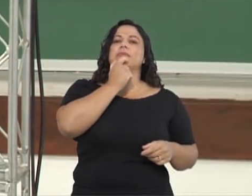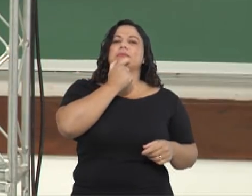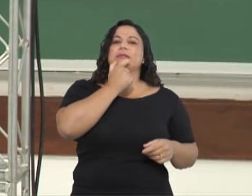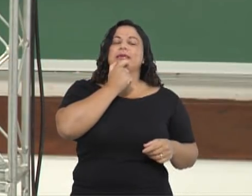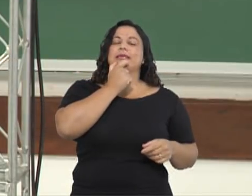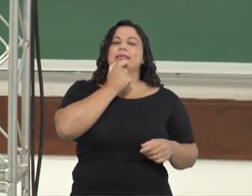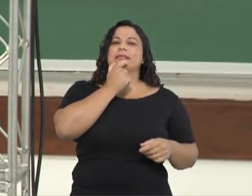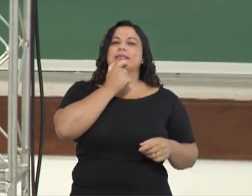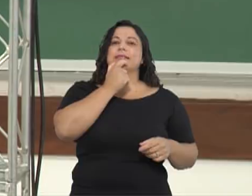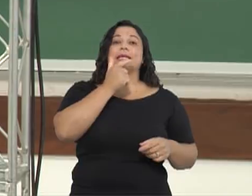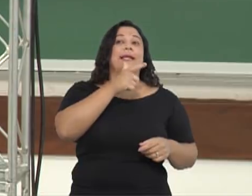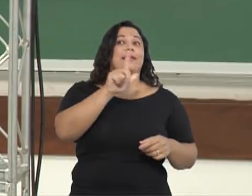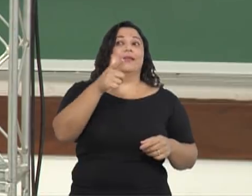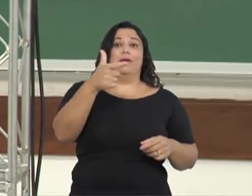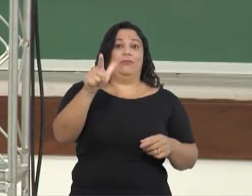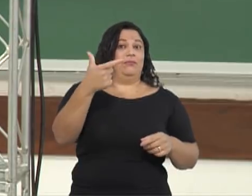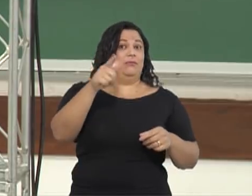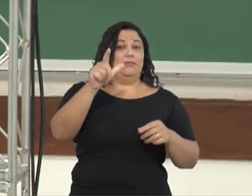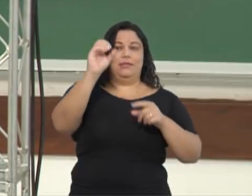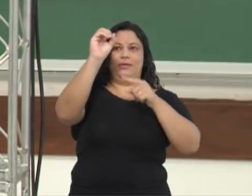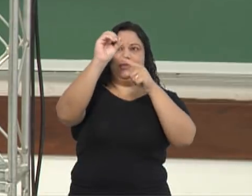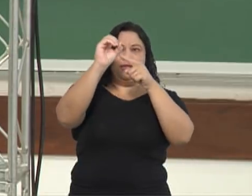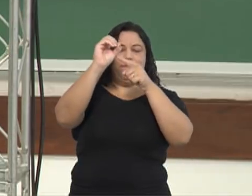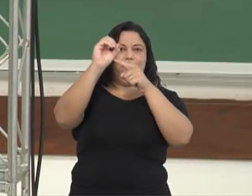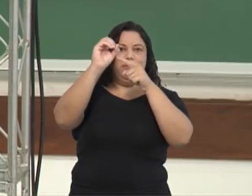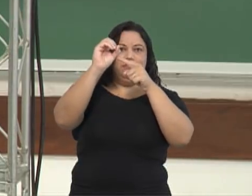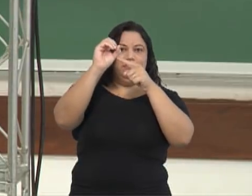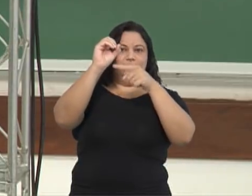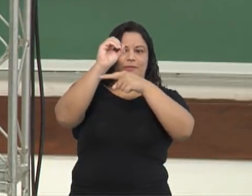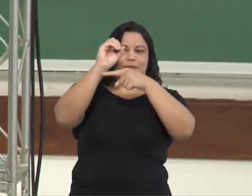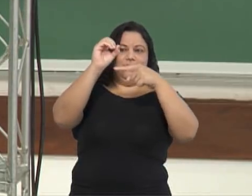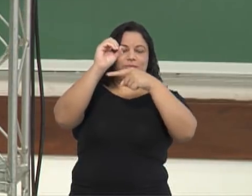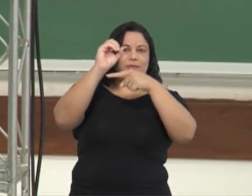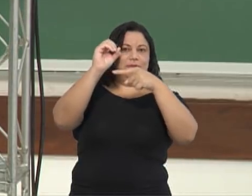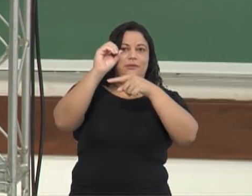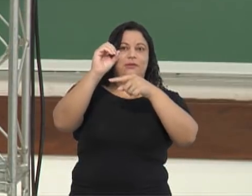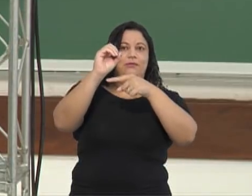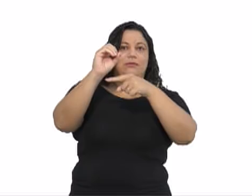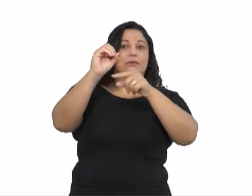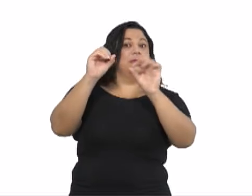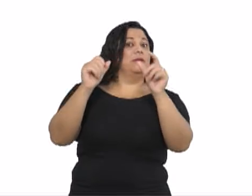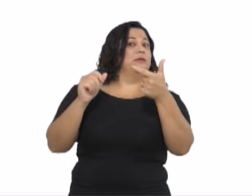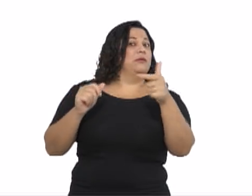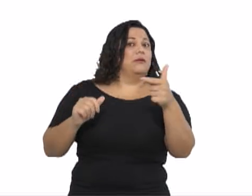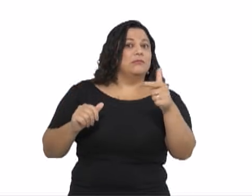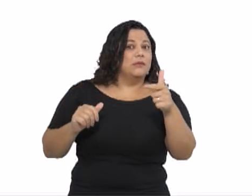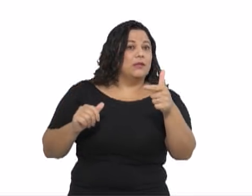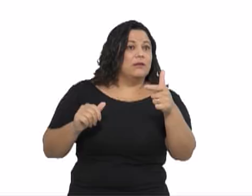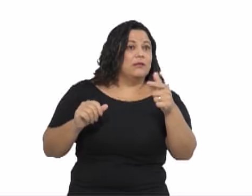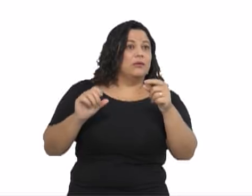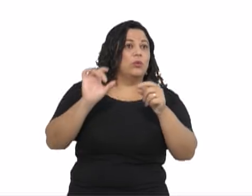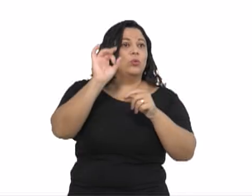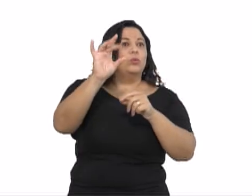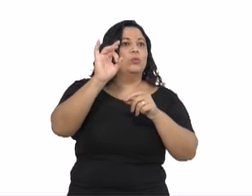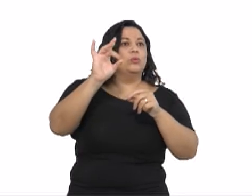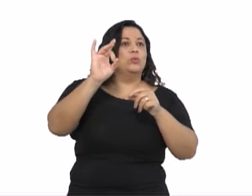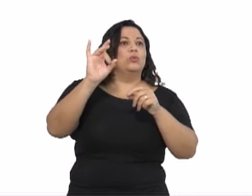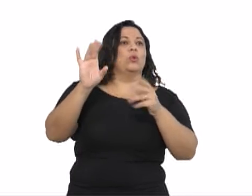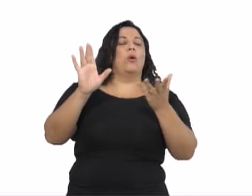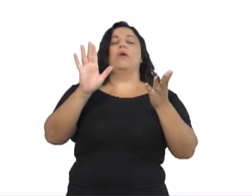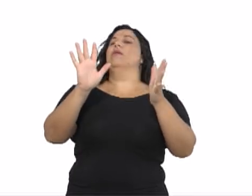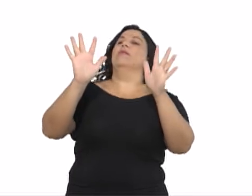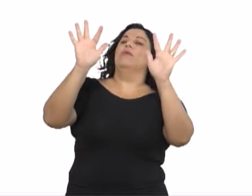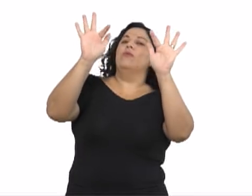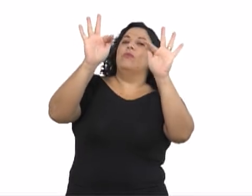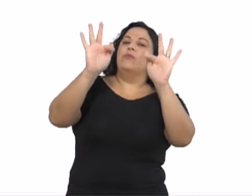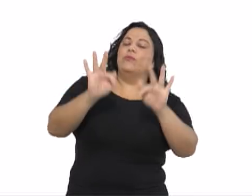traz aquela bolinha com aquele risquinho. Ele vai trazer o finalzinho de